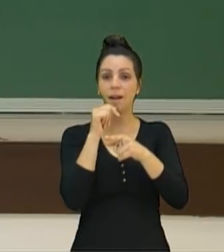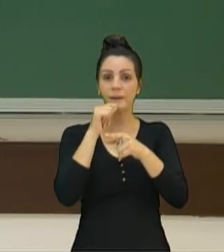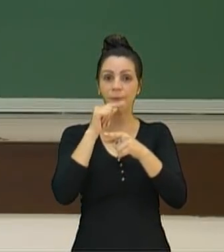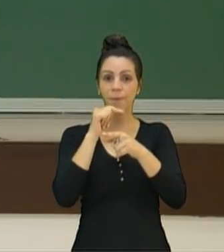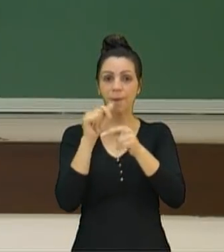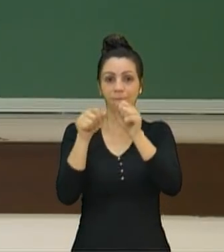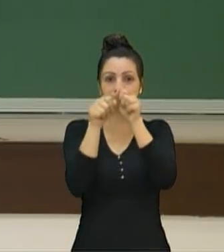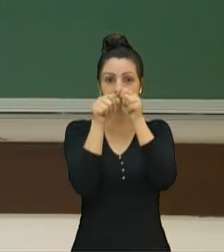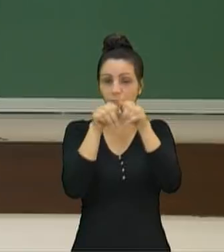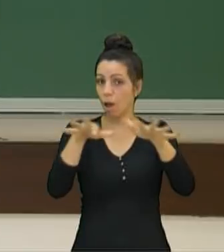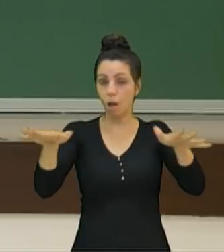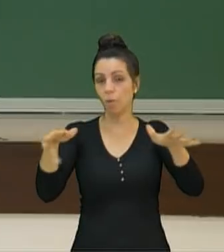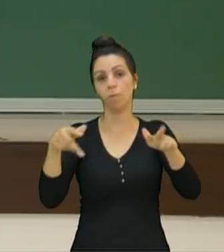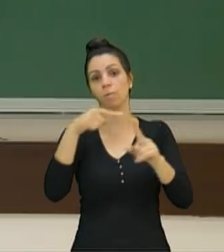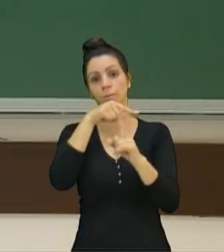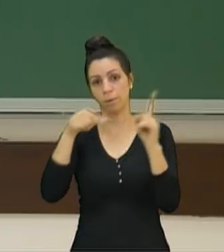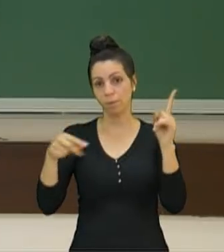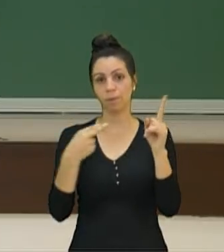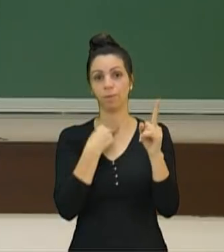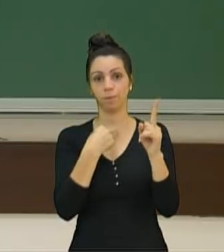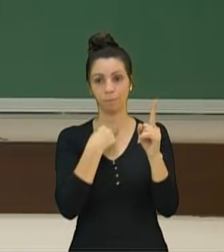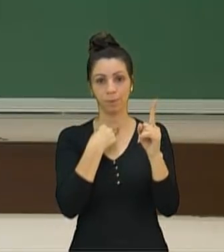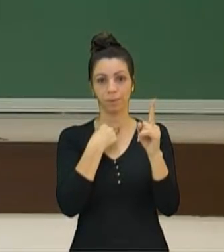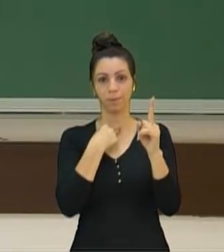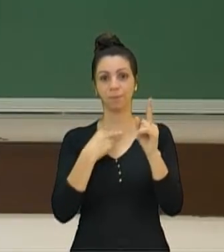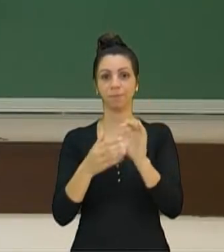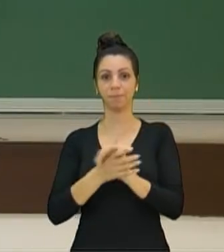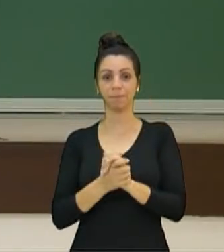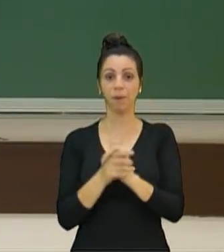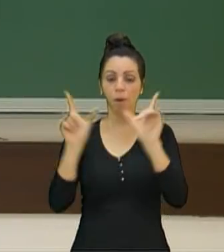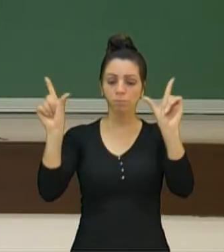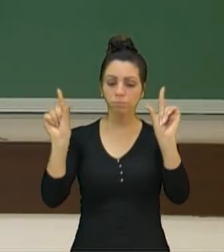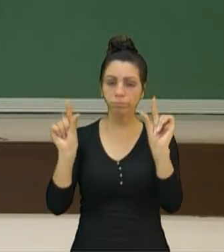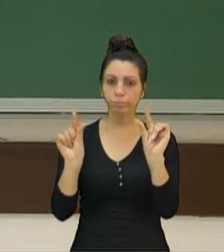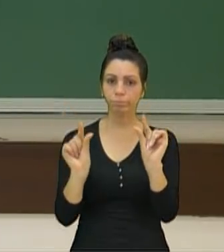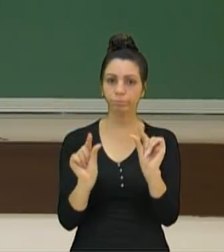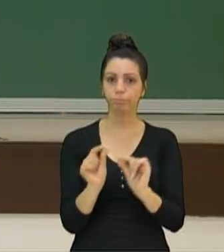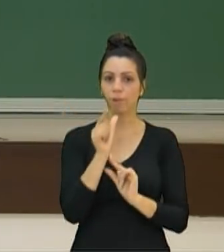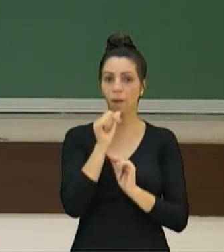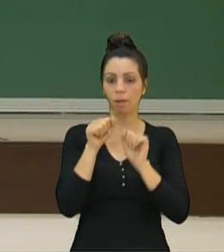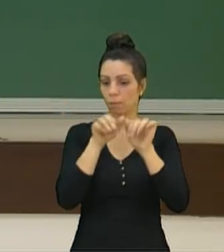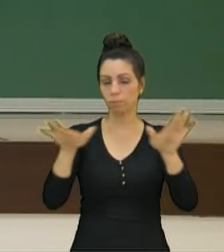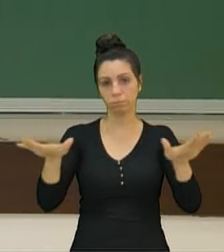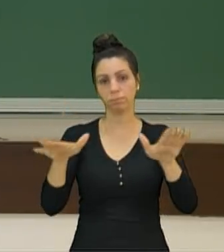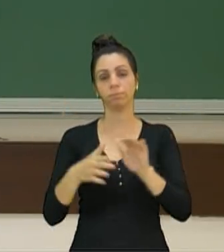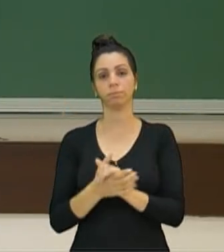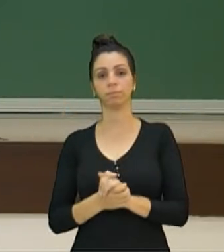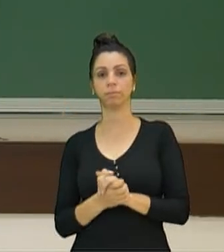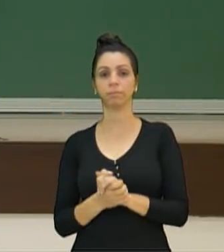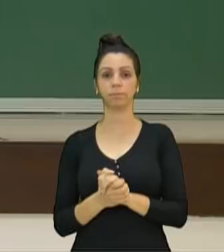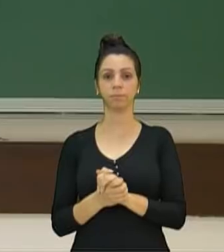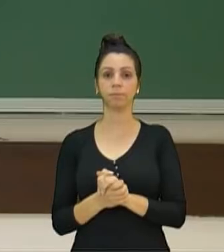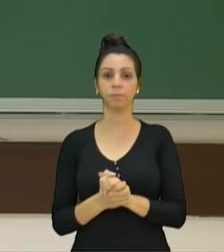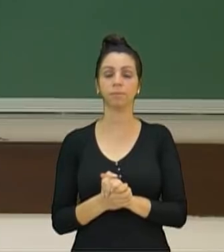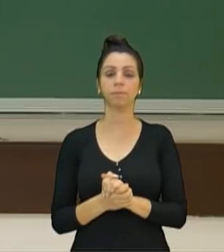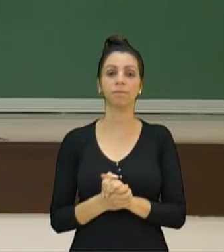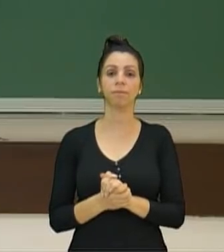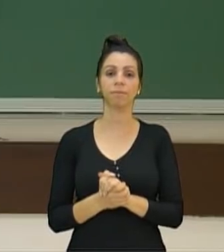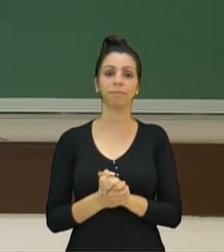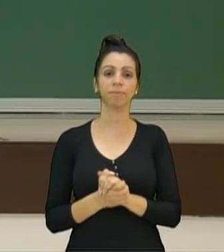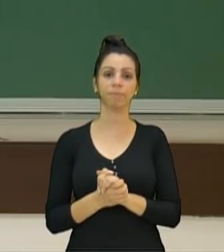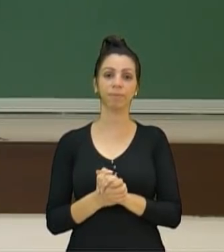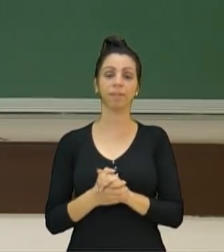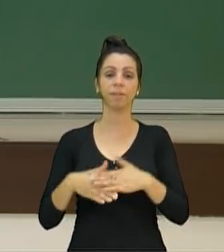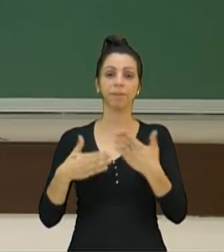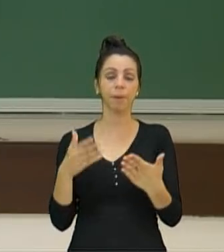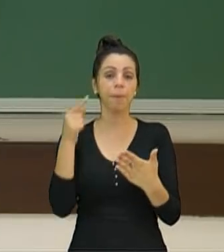aquele espirro de água seja o menor possível. Até uma ideia que nós temos é que na hora